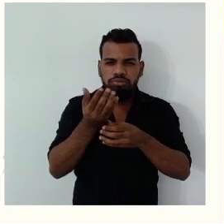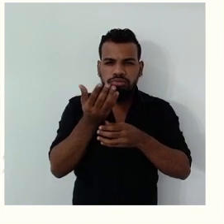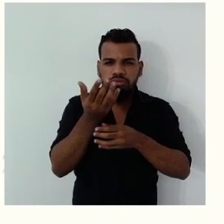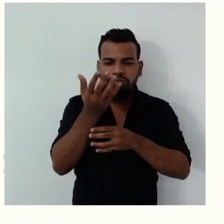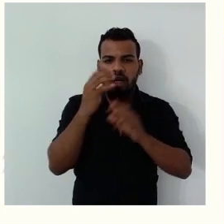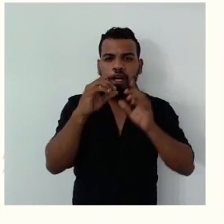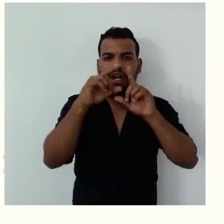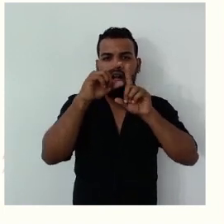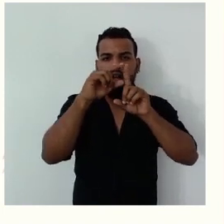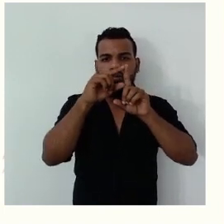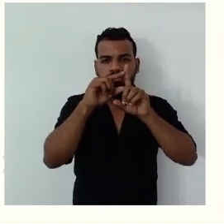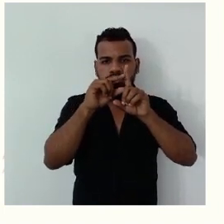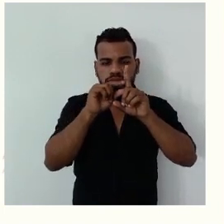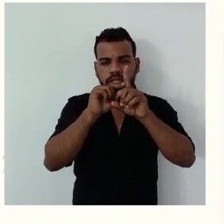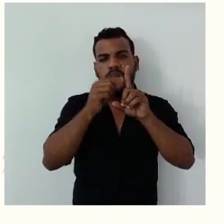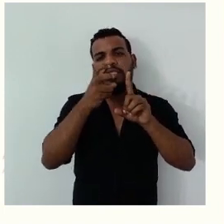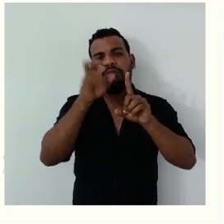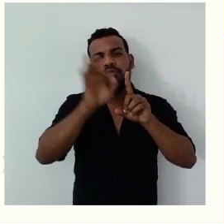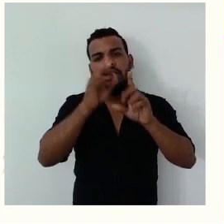volume, restando